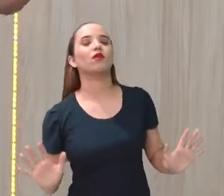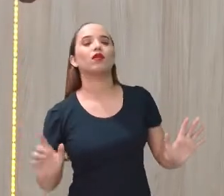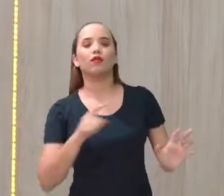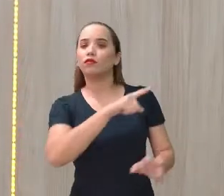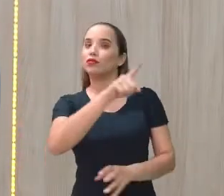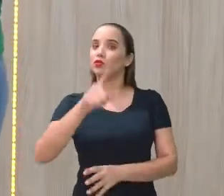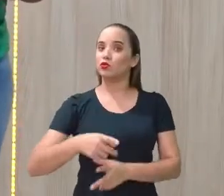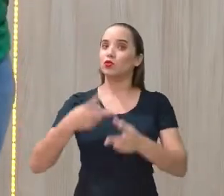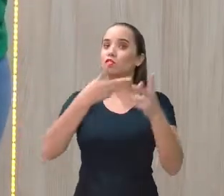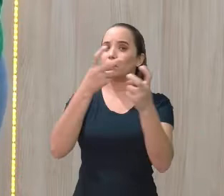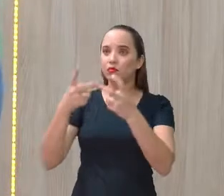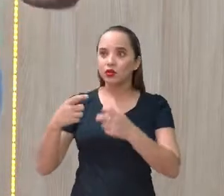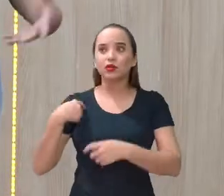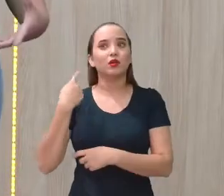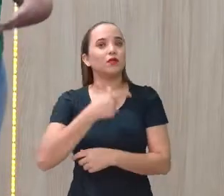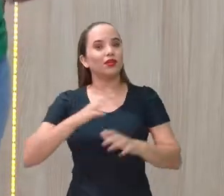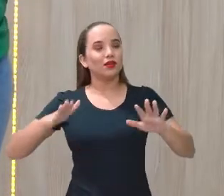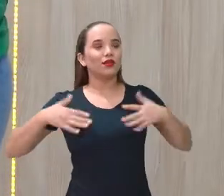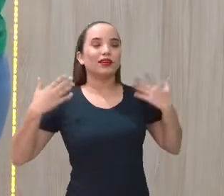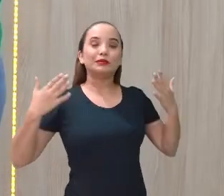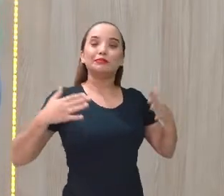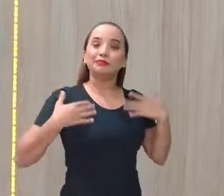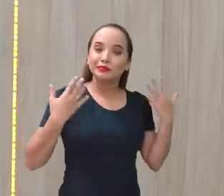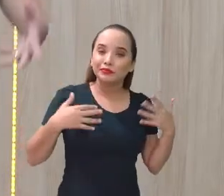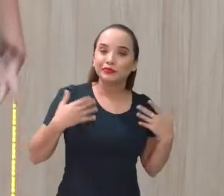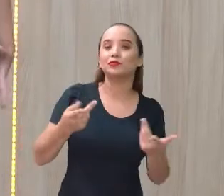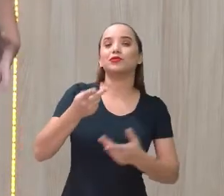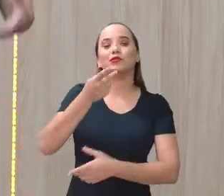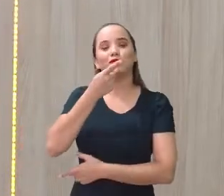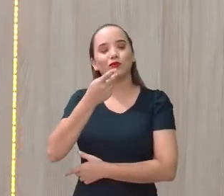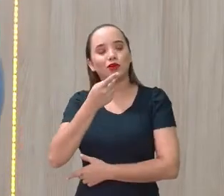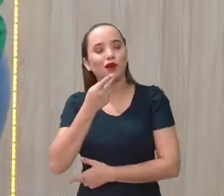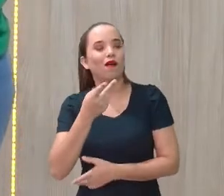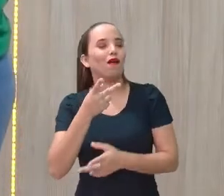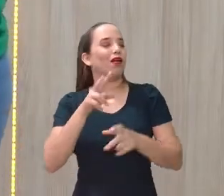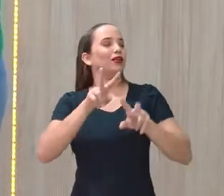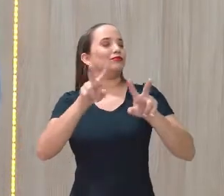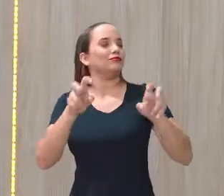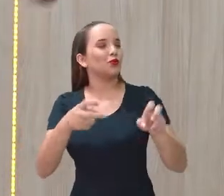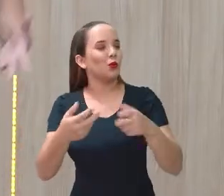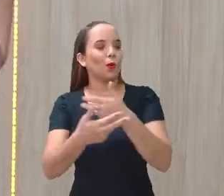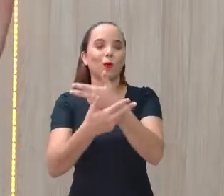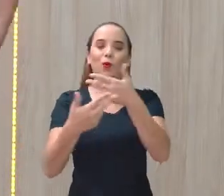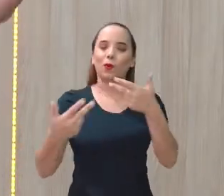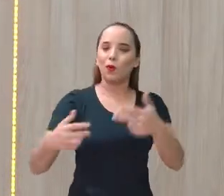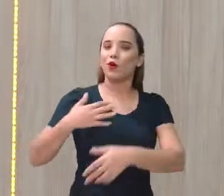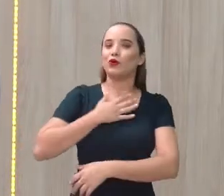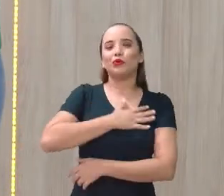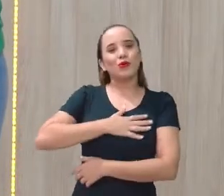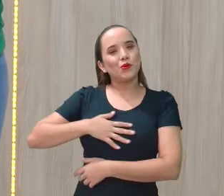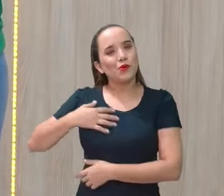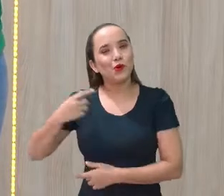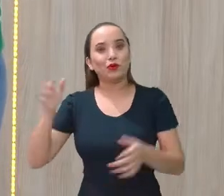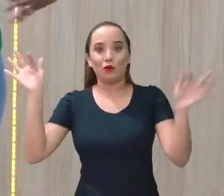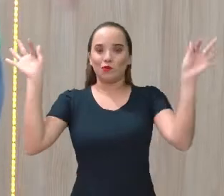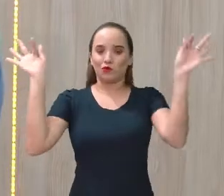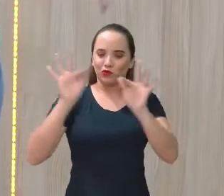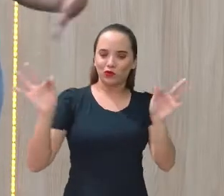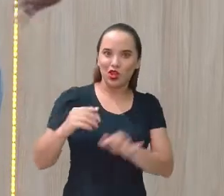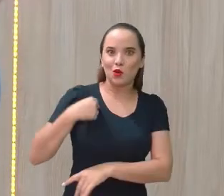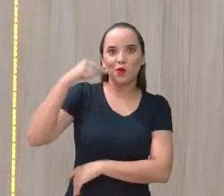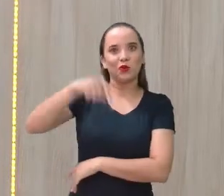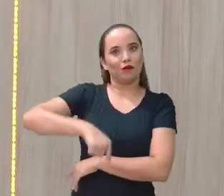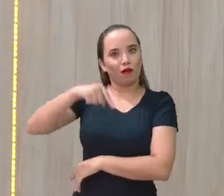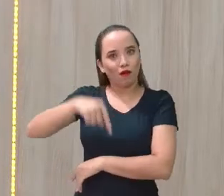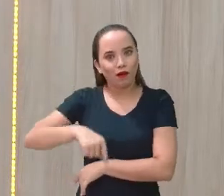já percebem a nossa empolgação, que a gente está falando do que a gente gosta, do que a gente está feliz por estar aqui. E isso já